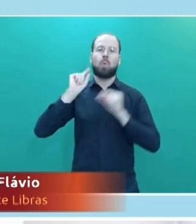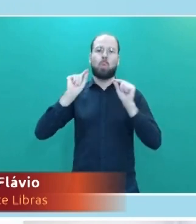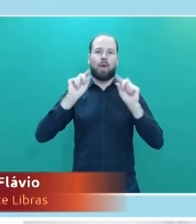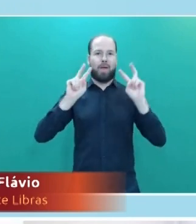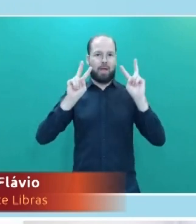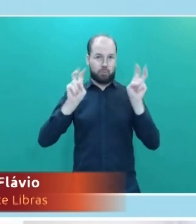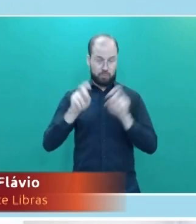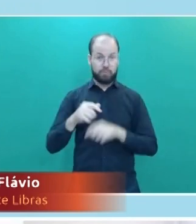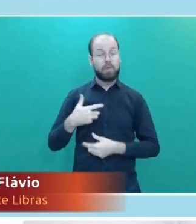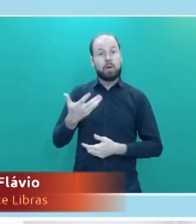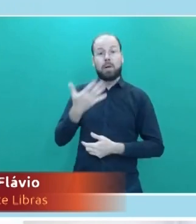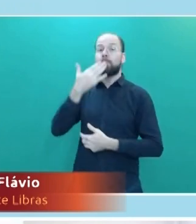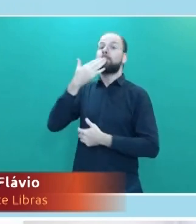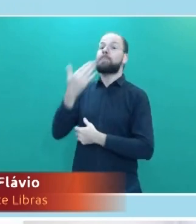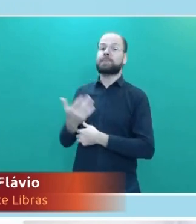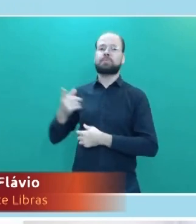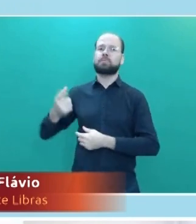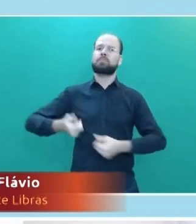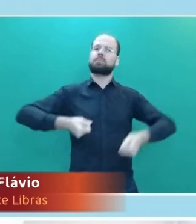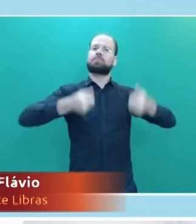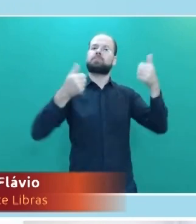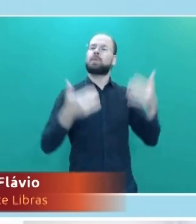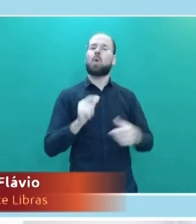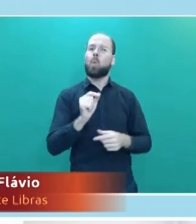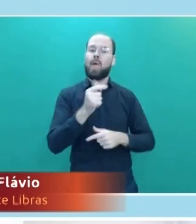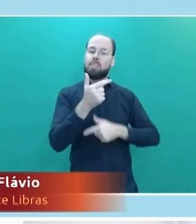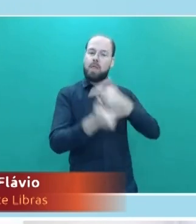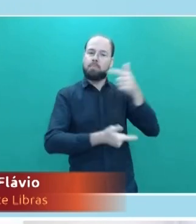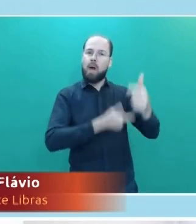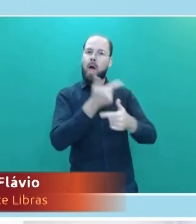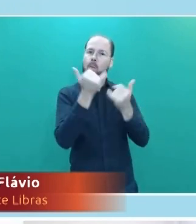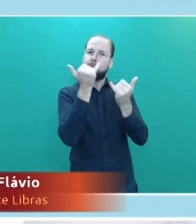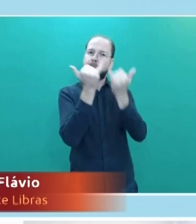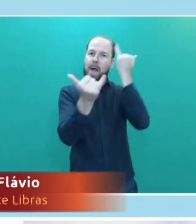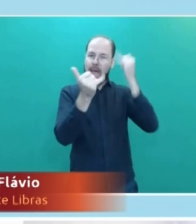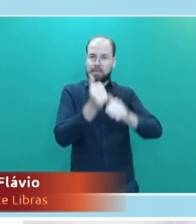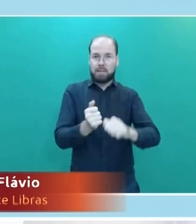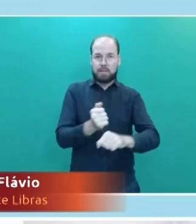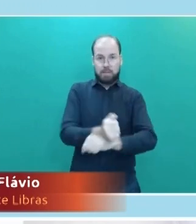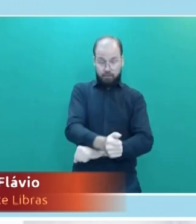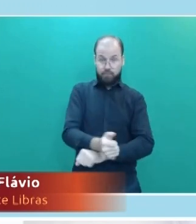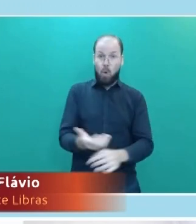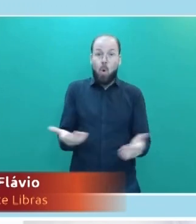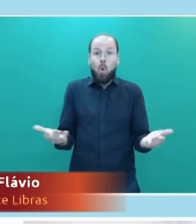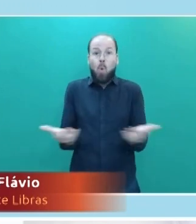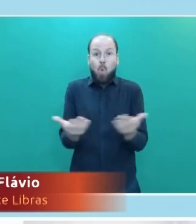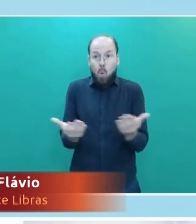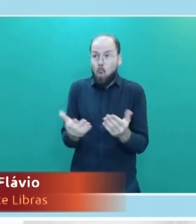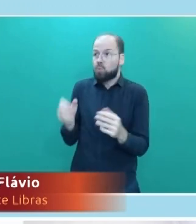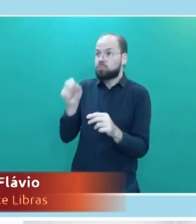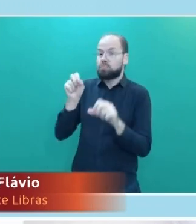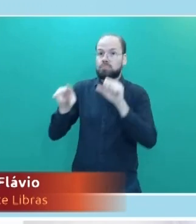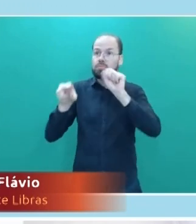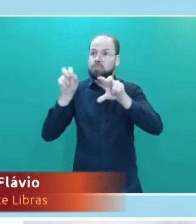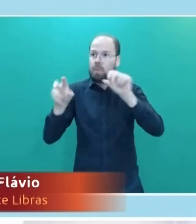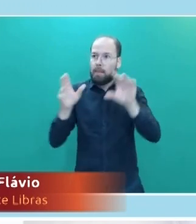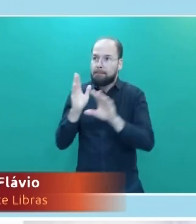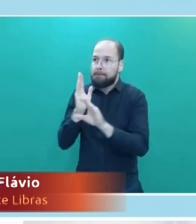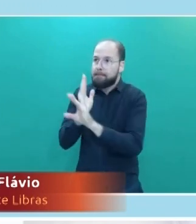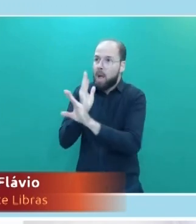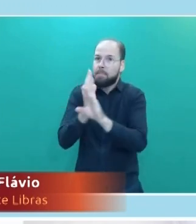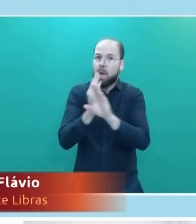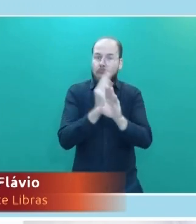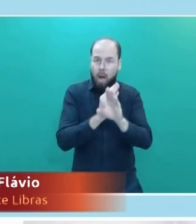que significa trabalho análogo à escravidão. O que hoje em dia caracteriza esse tipo de